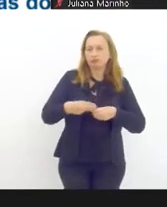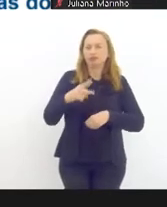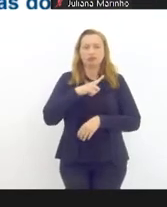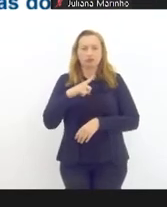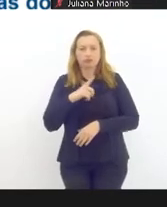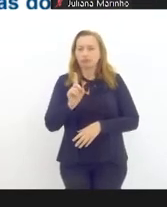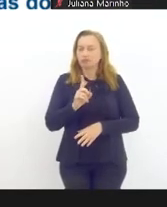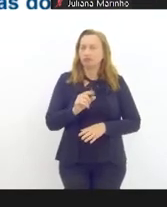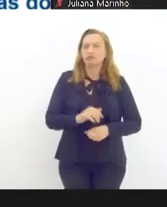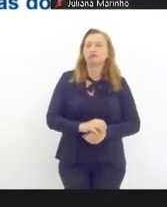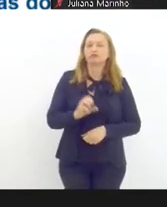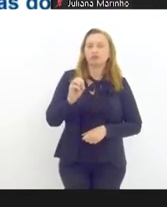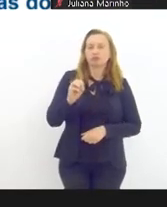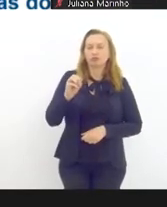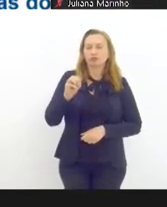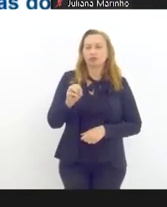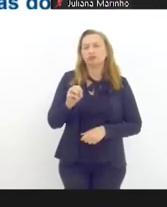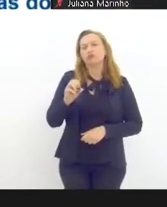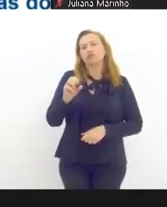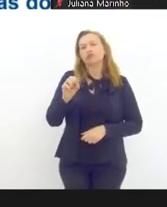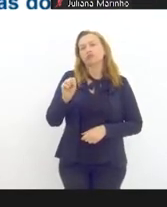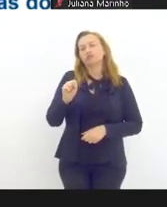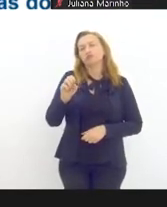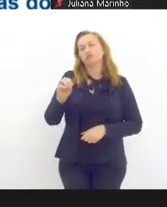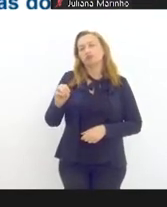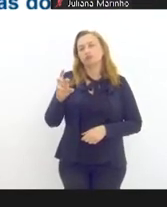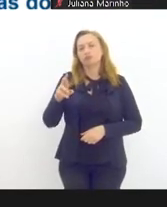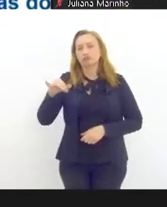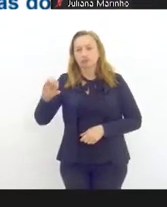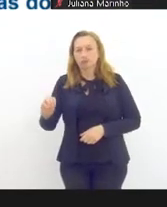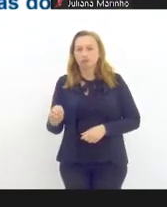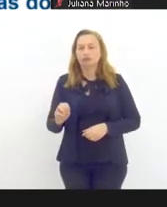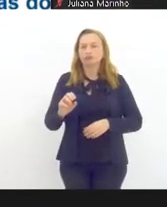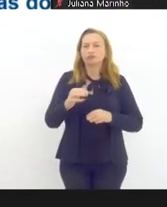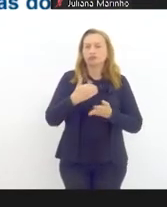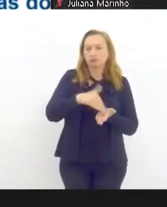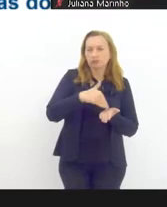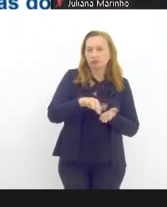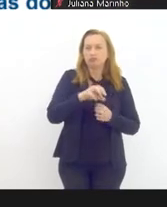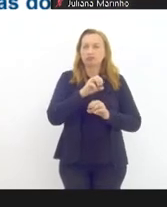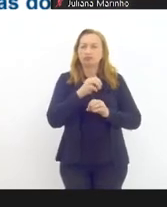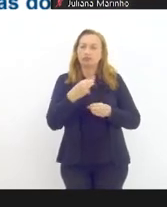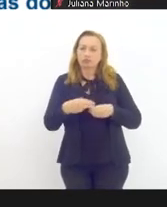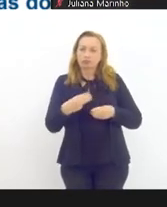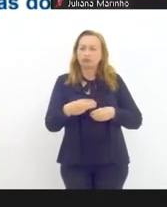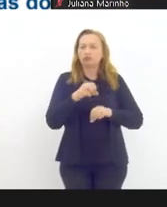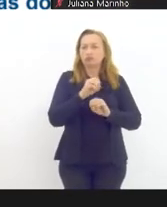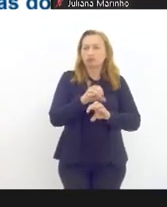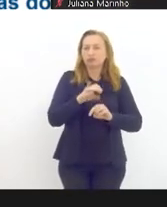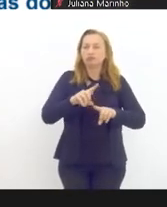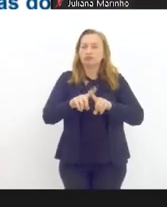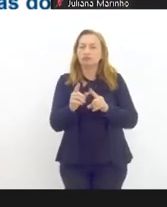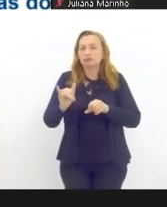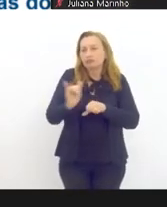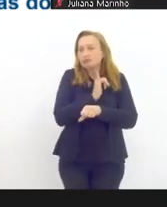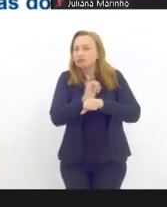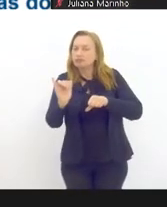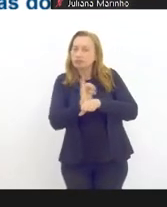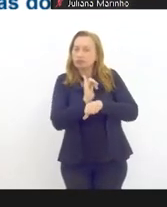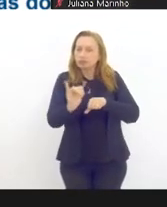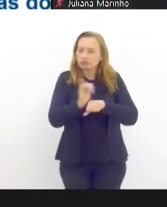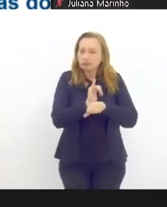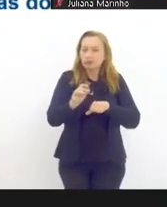município é a instância máxima, a Secretaria Municipal de Educação, mas ter esse papel de articulador das